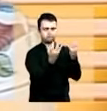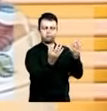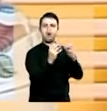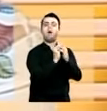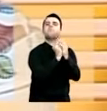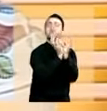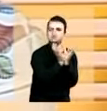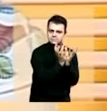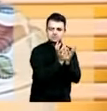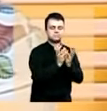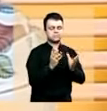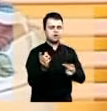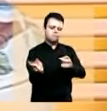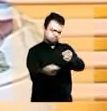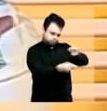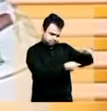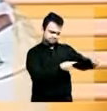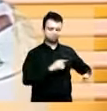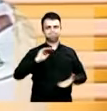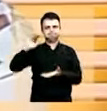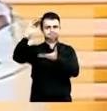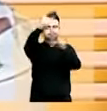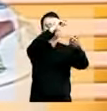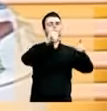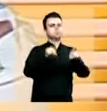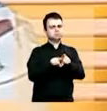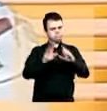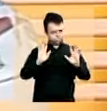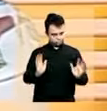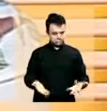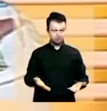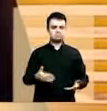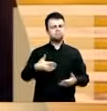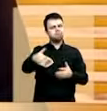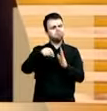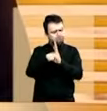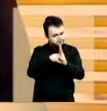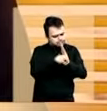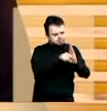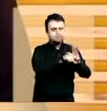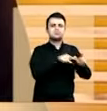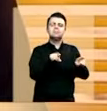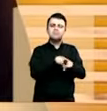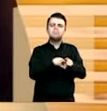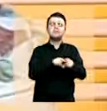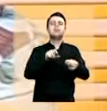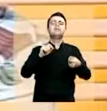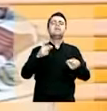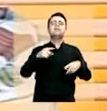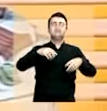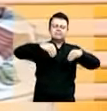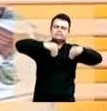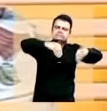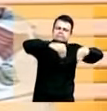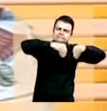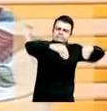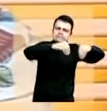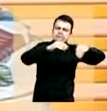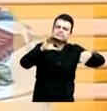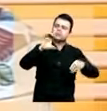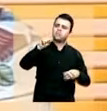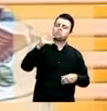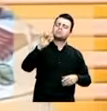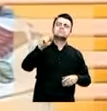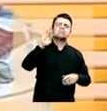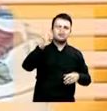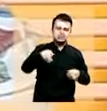experiência e estamos em estudo a questão da compostagem do próprio banco, do